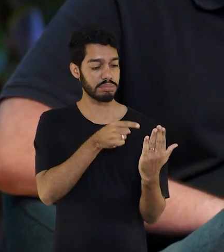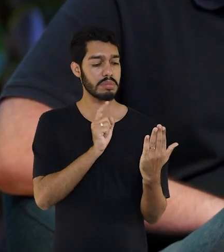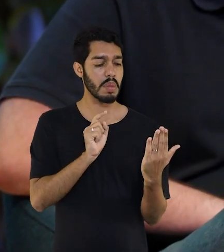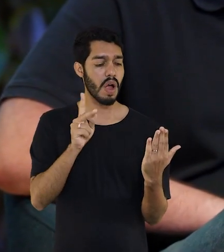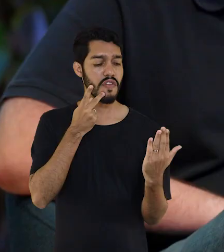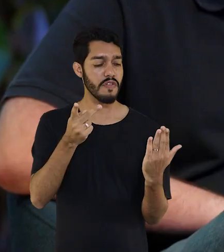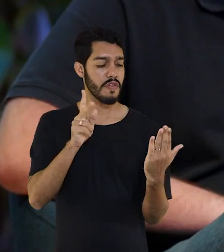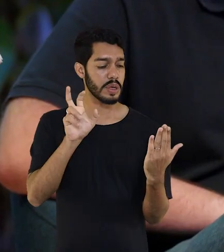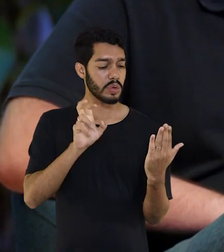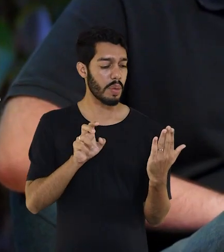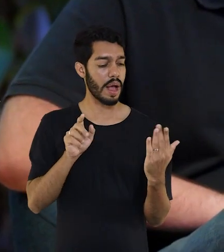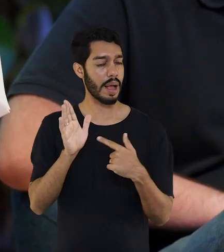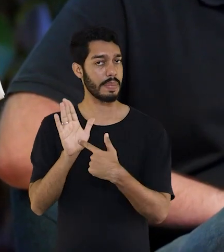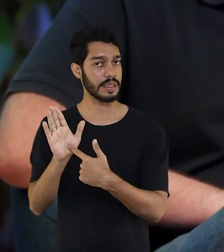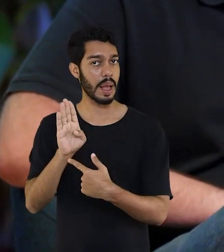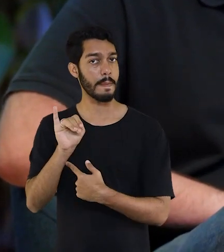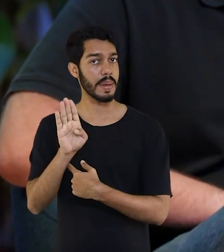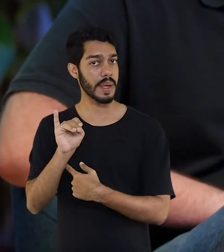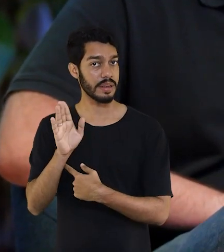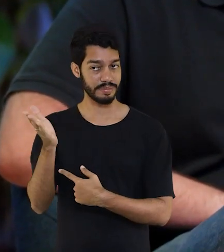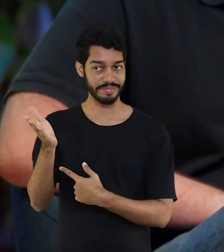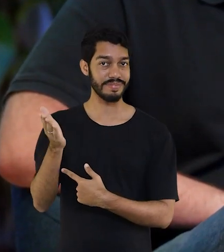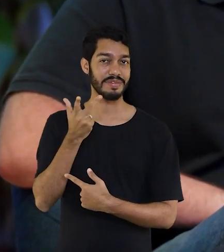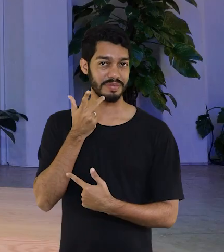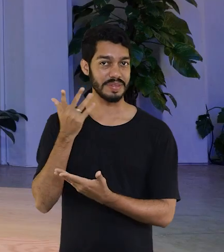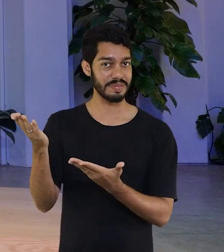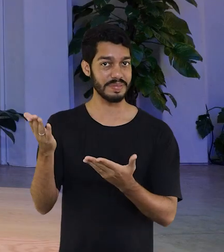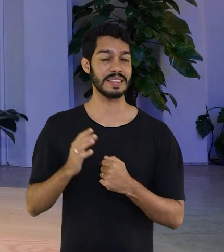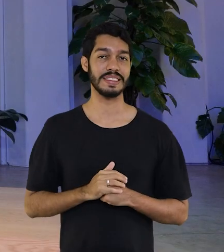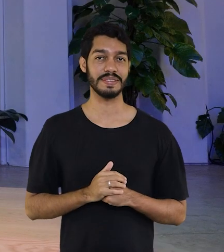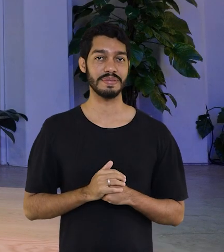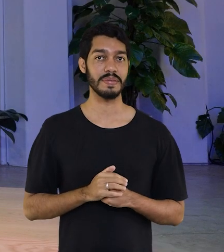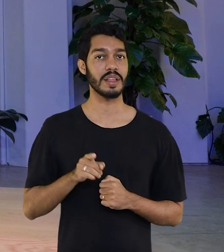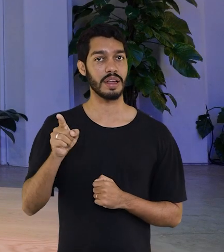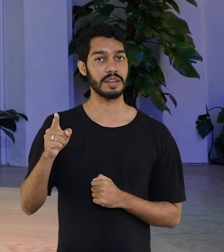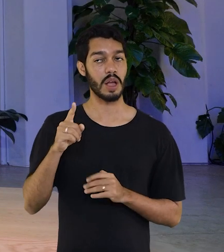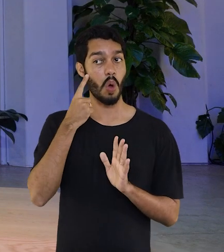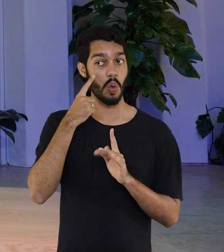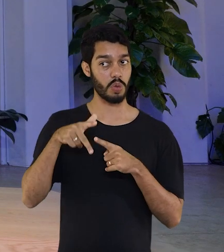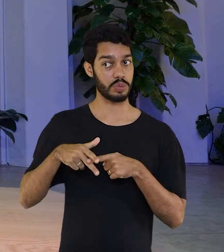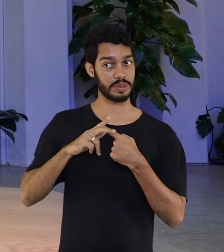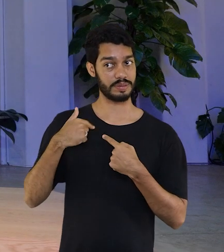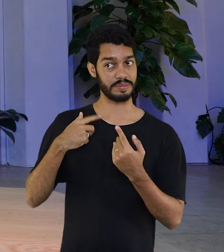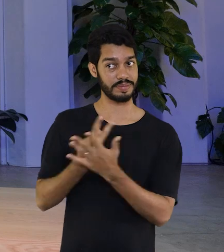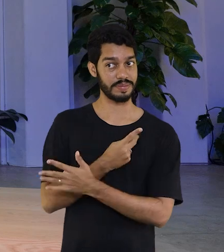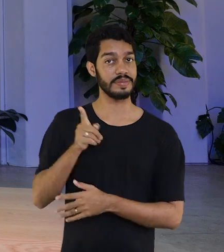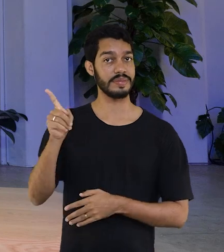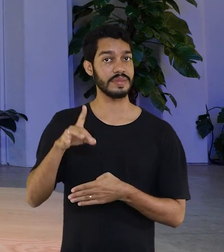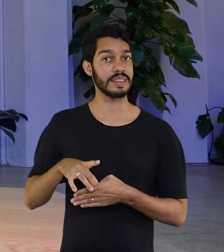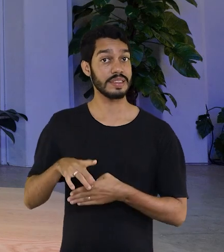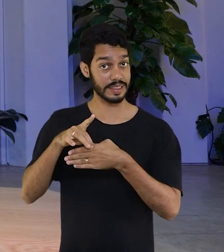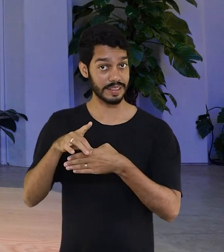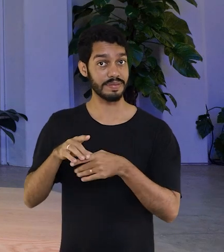começar falando aqui apresentando a Bibi, então, de lá para cá. Gabi, me corrija se eu estiver errado, tá? Mas a Bibi, ela